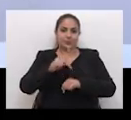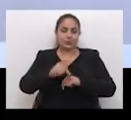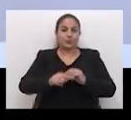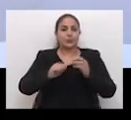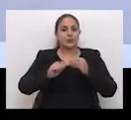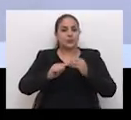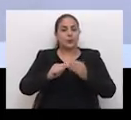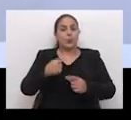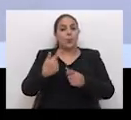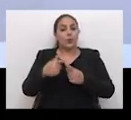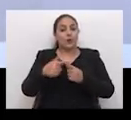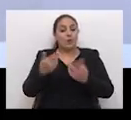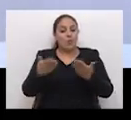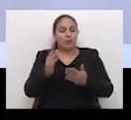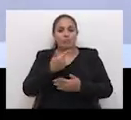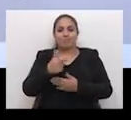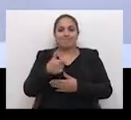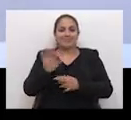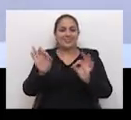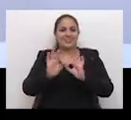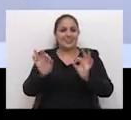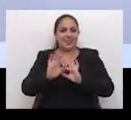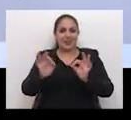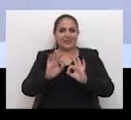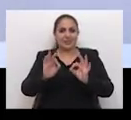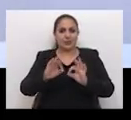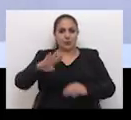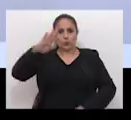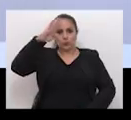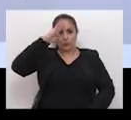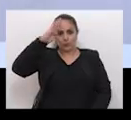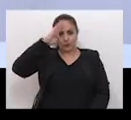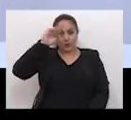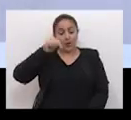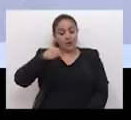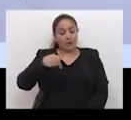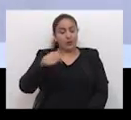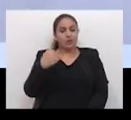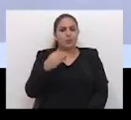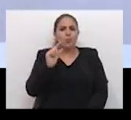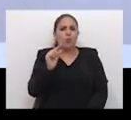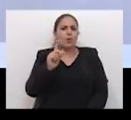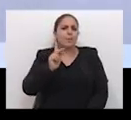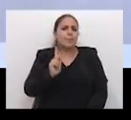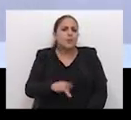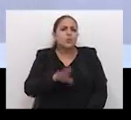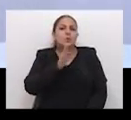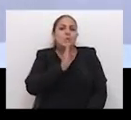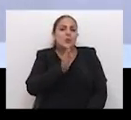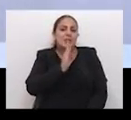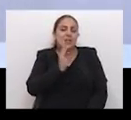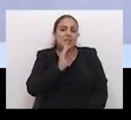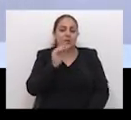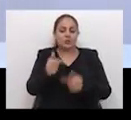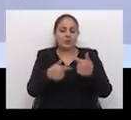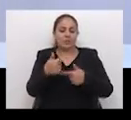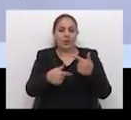em Passo Fundo, principalmente, porque hoje não temos guarnição do Exército aqui, então pouca gente reconhece o serviço